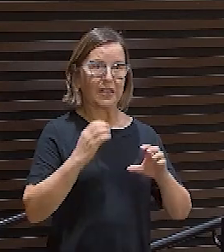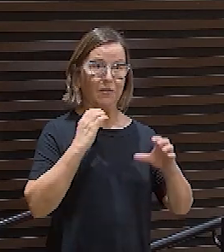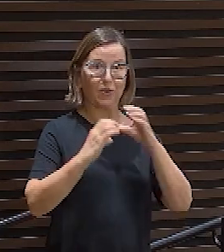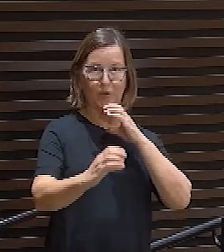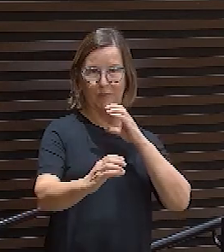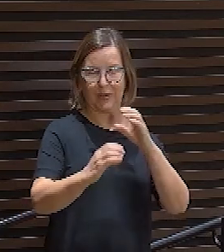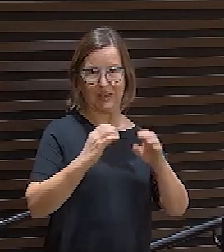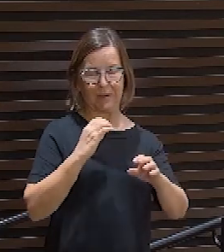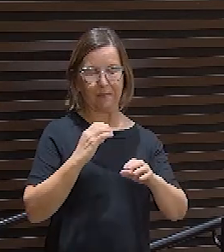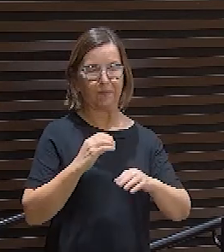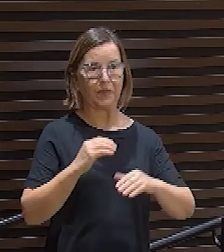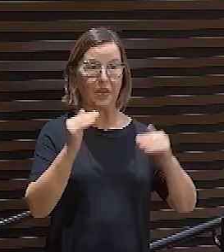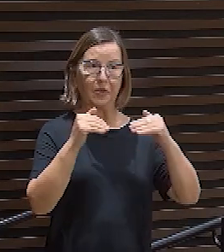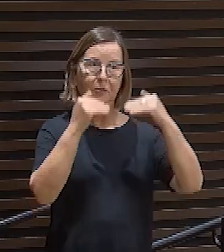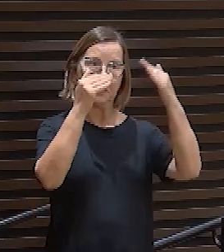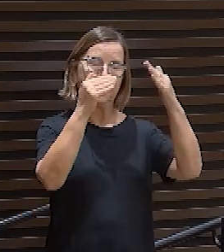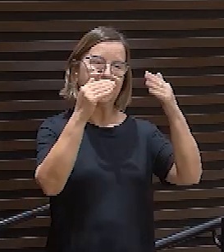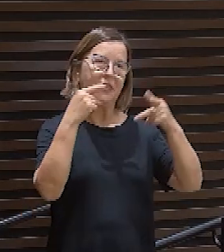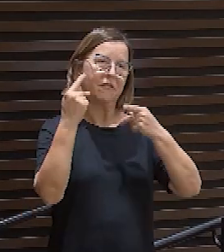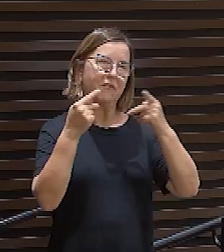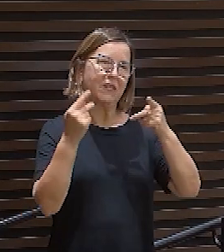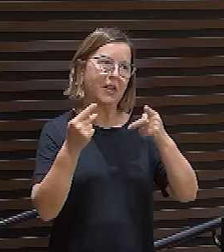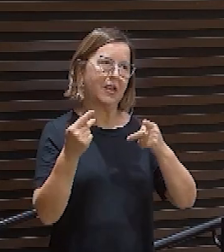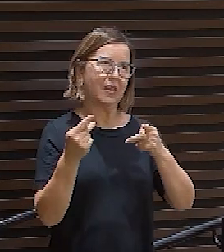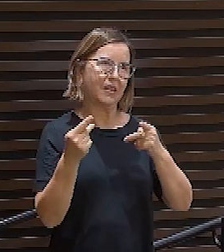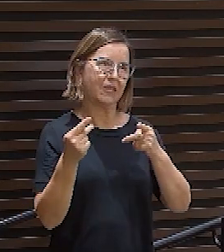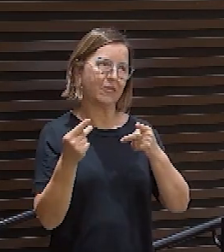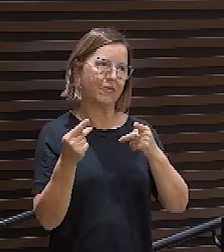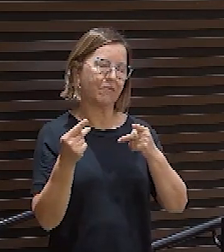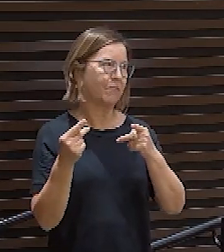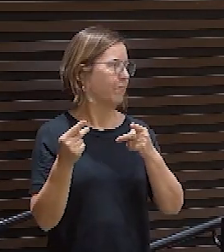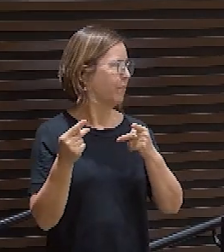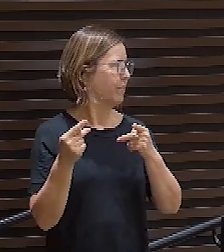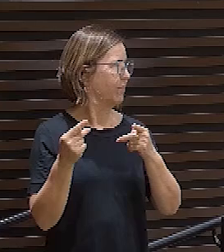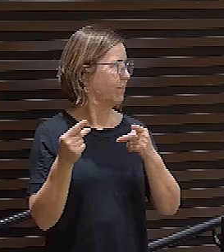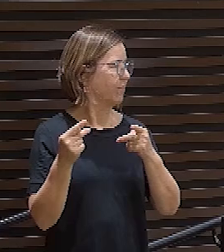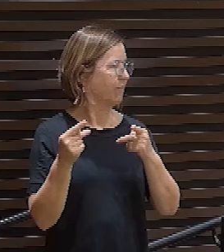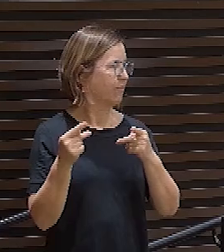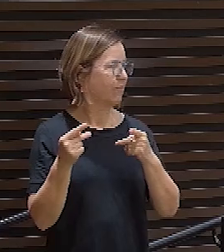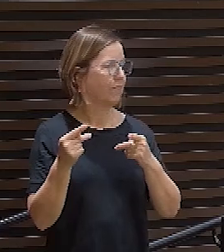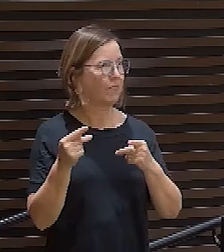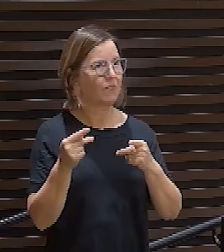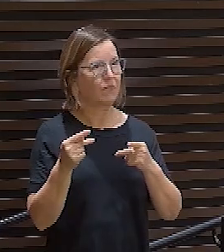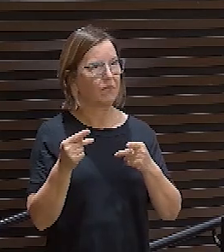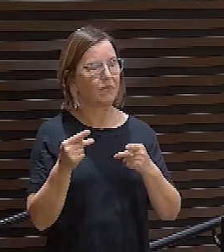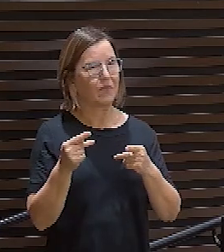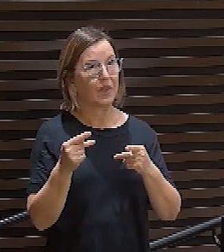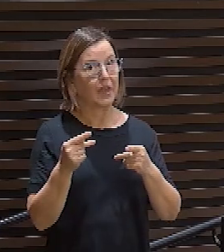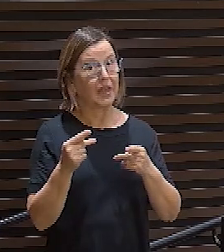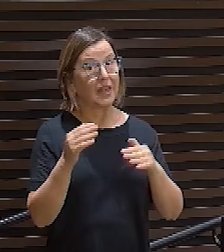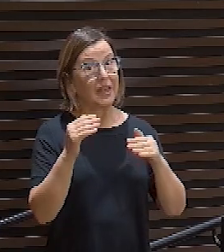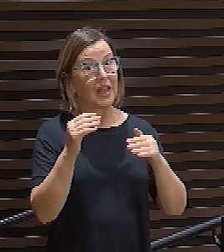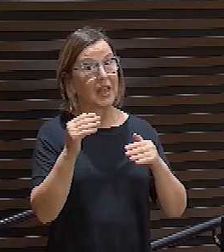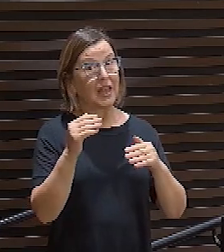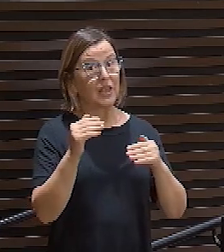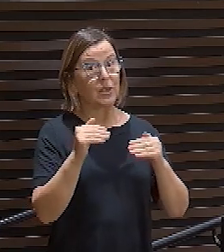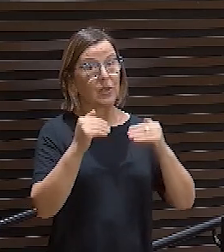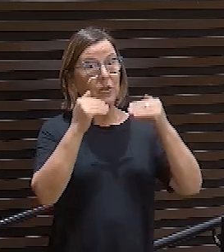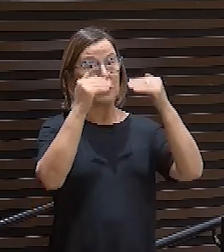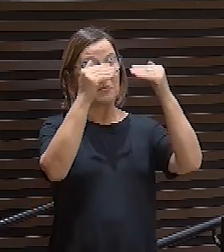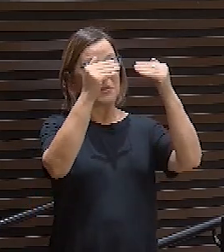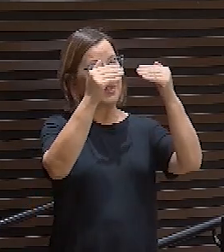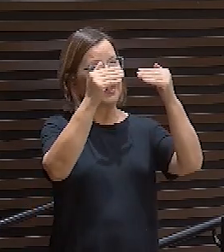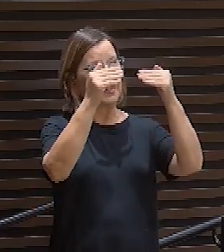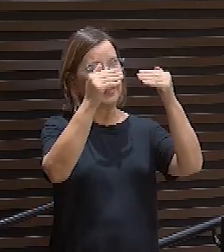Supremacia, ela vai falar de algo que é uma total e incontestável superioridade.